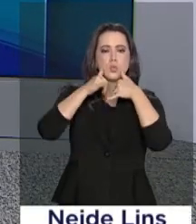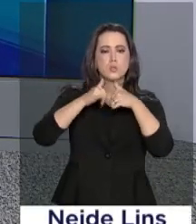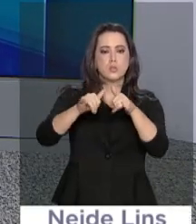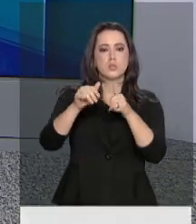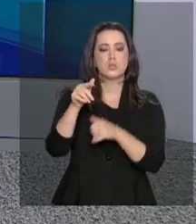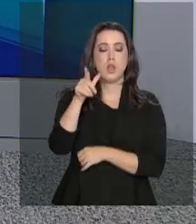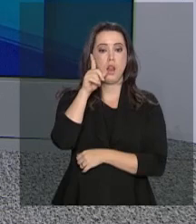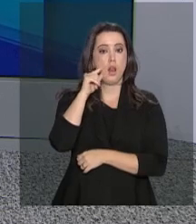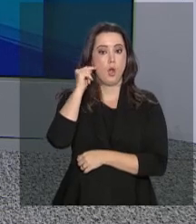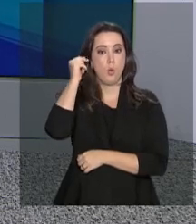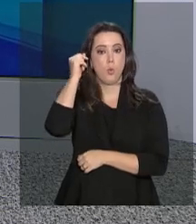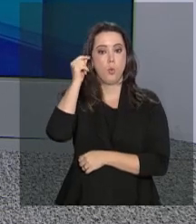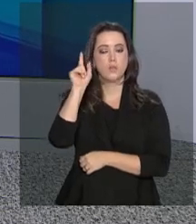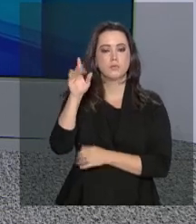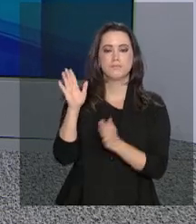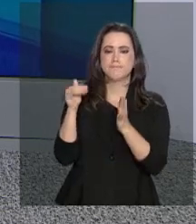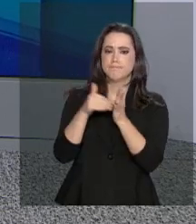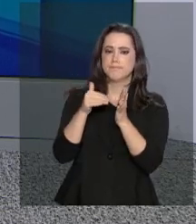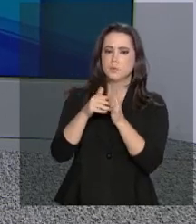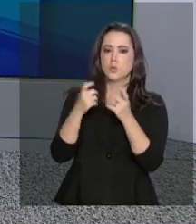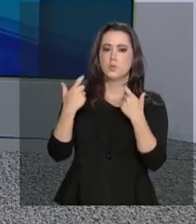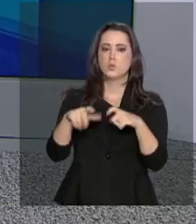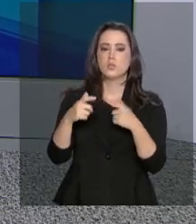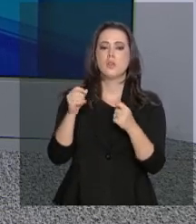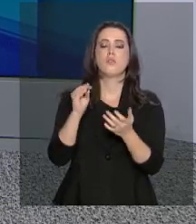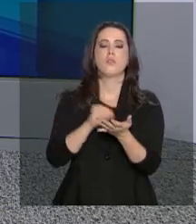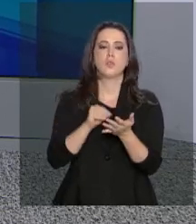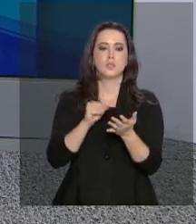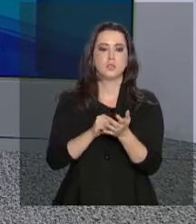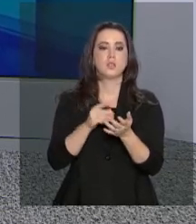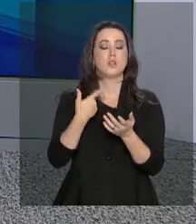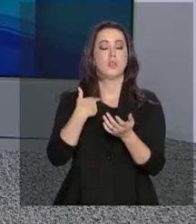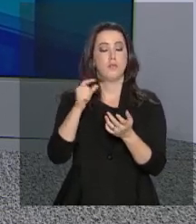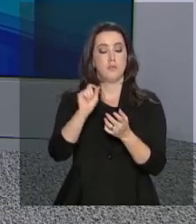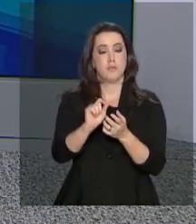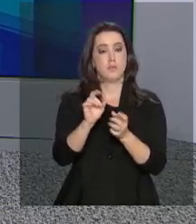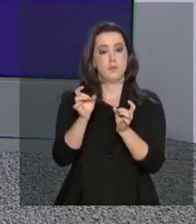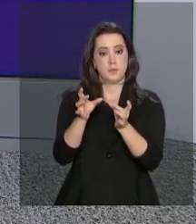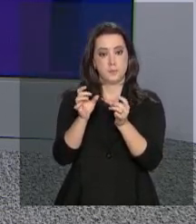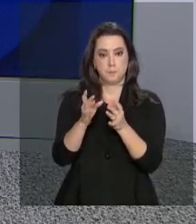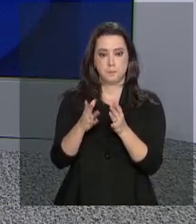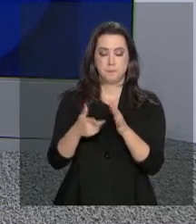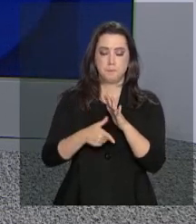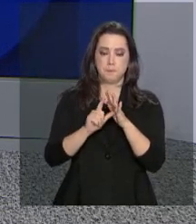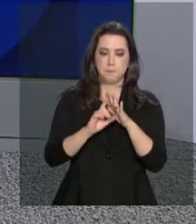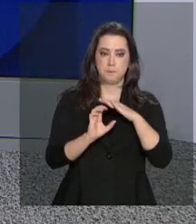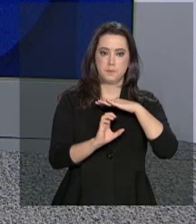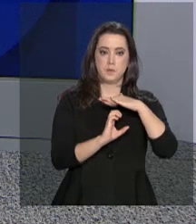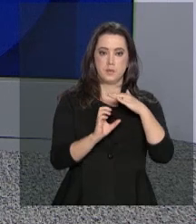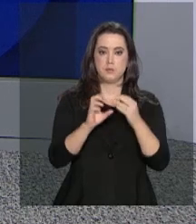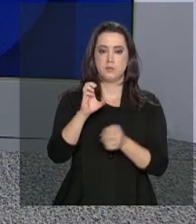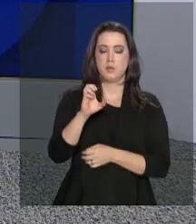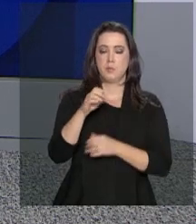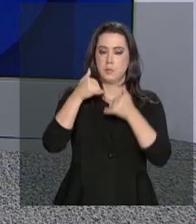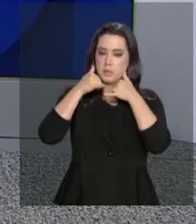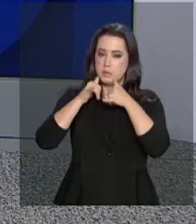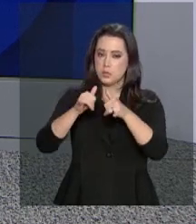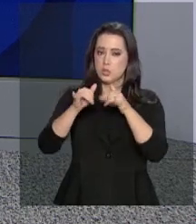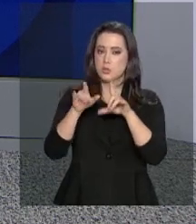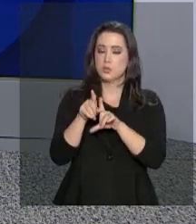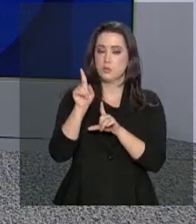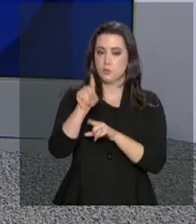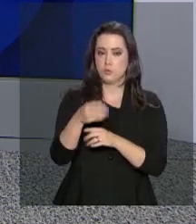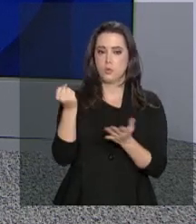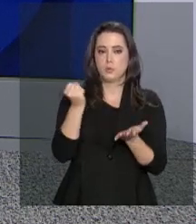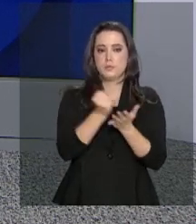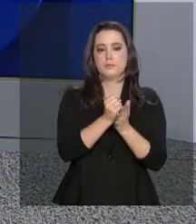de Alagoas, que era a última distribuidora que ainda estava sob controle da Eletrobras. A sessão marca a conclusão de uma meta